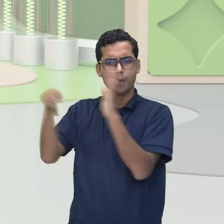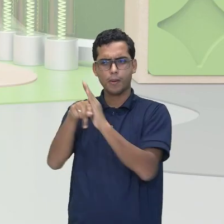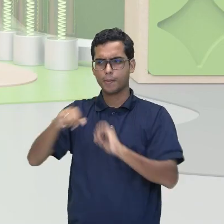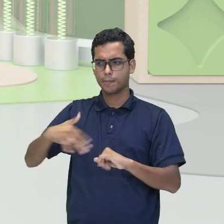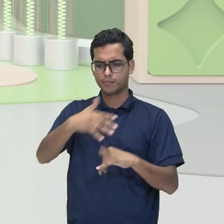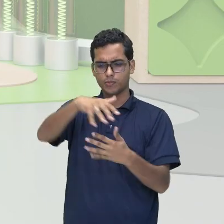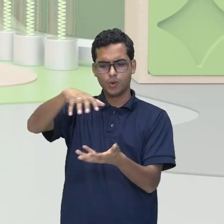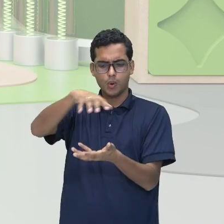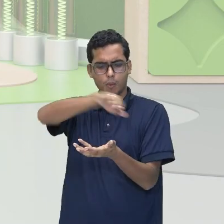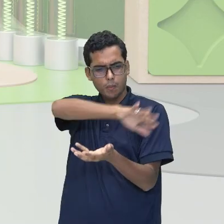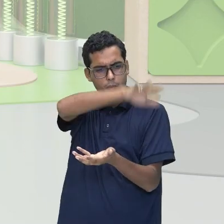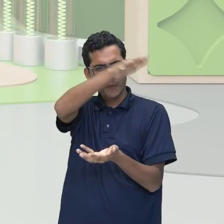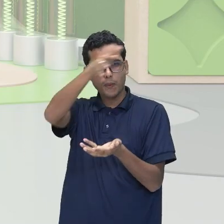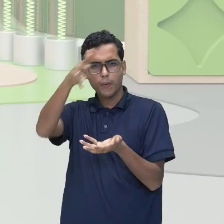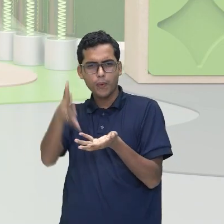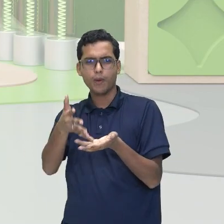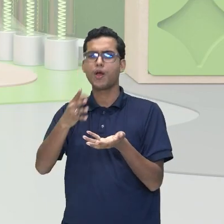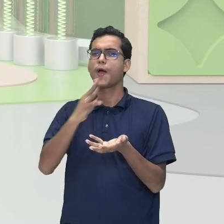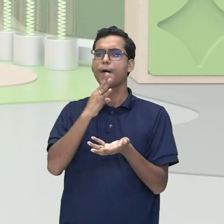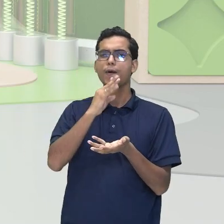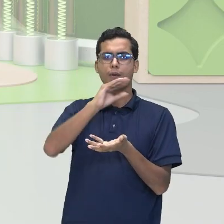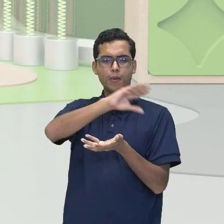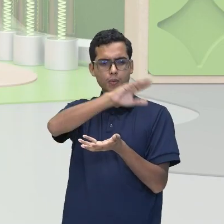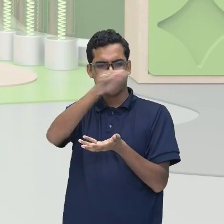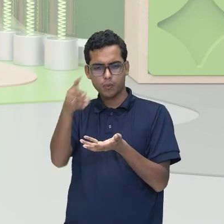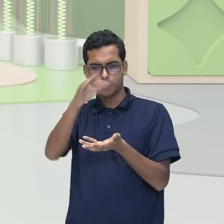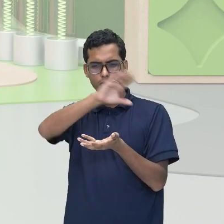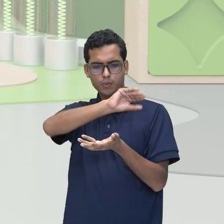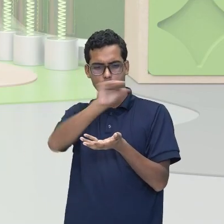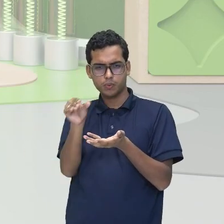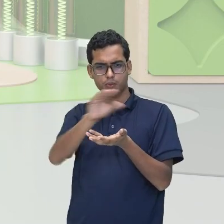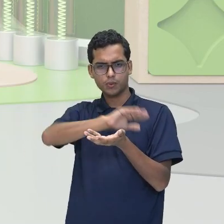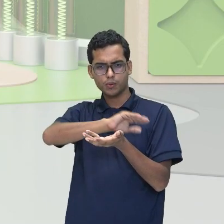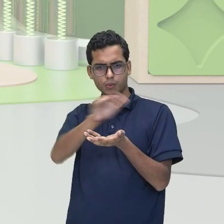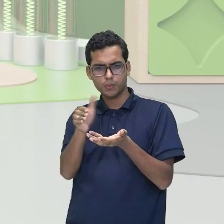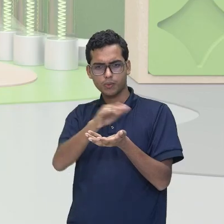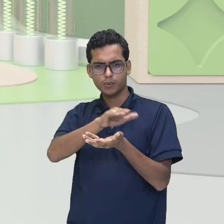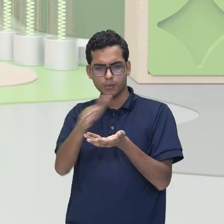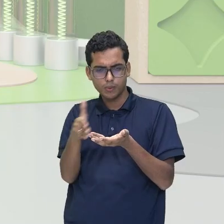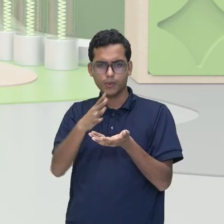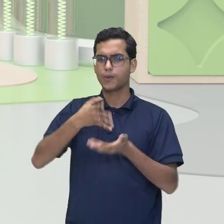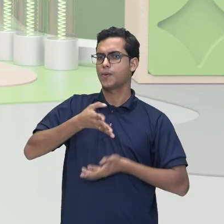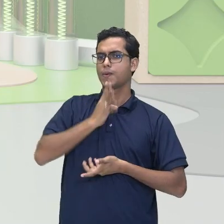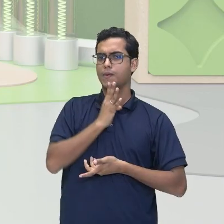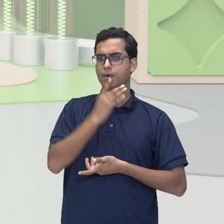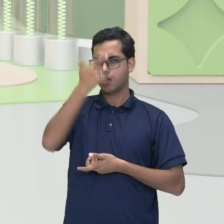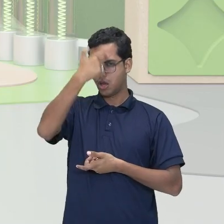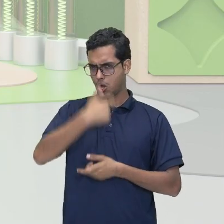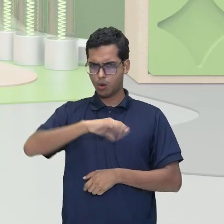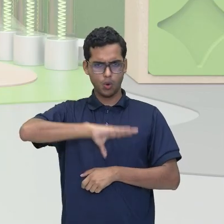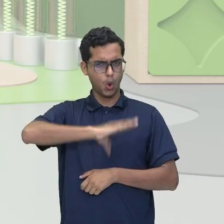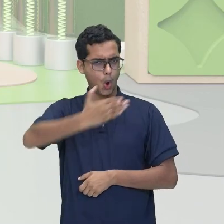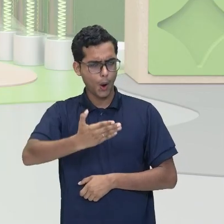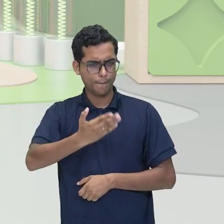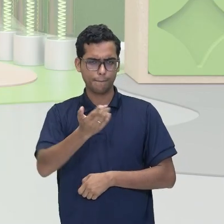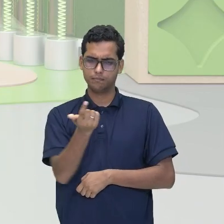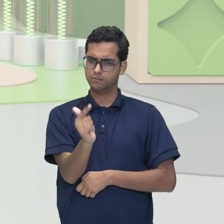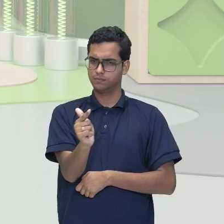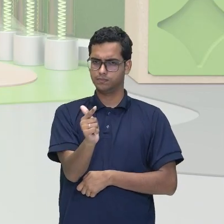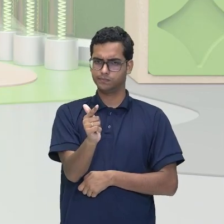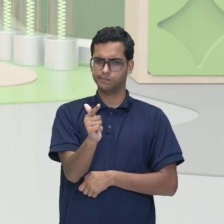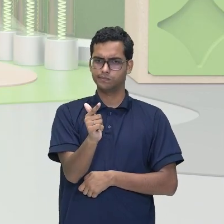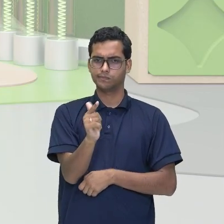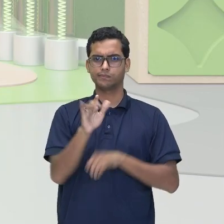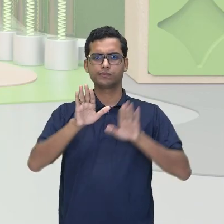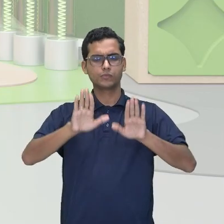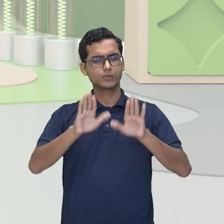conhecer essas camadas? Que tal? Então, eu não tenho coragem de fazer essa viagem,